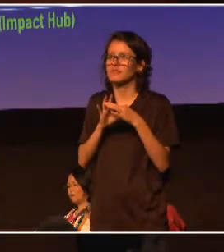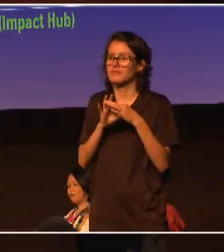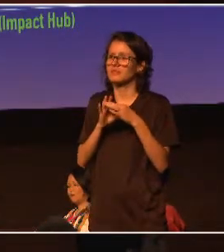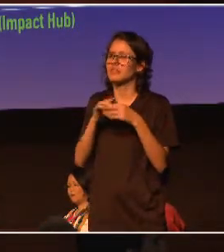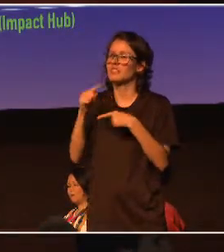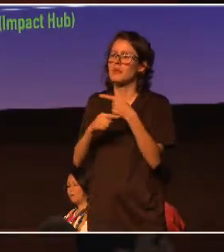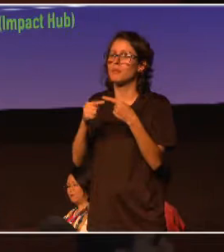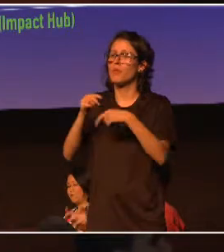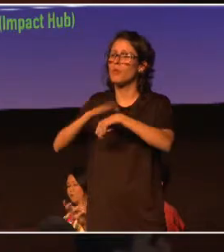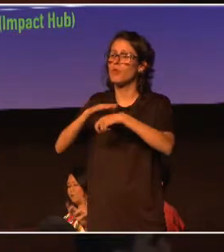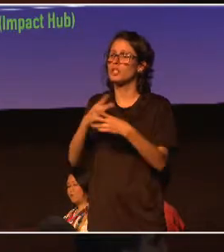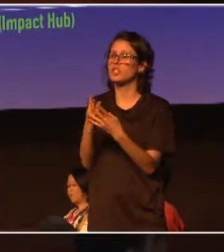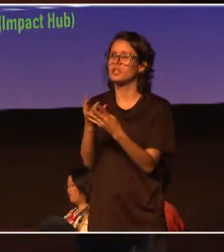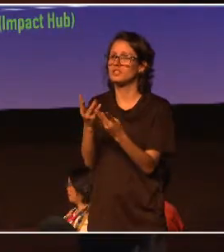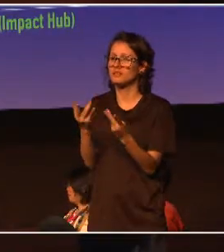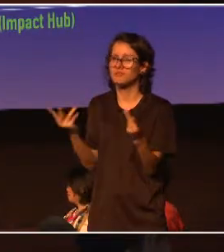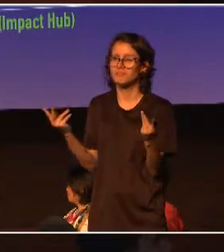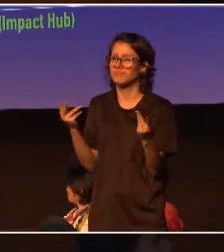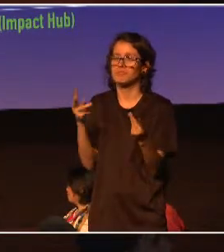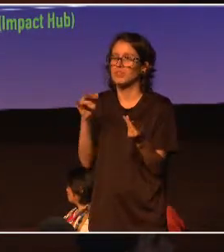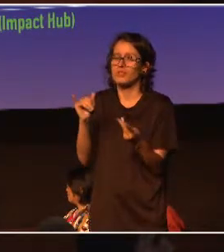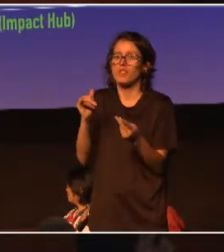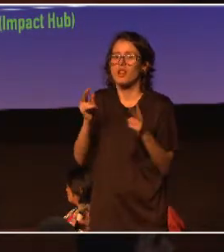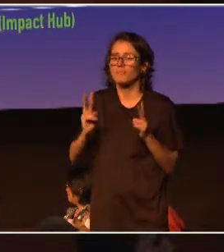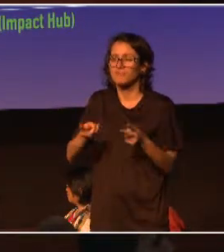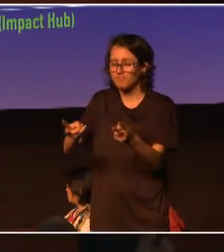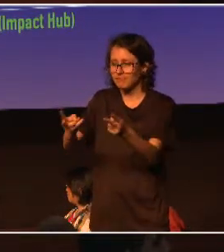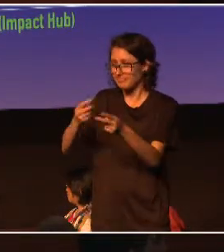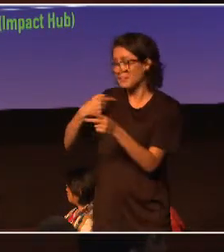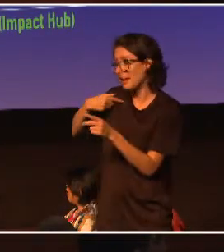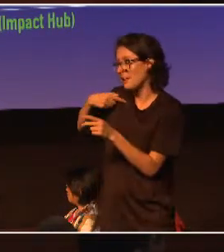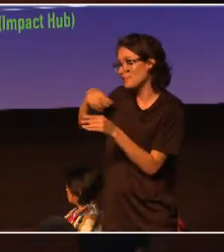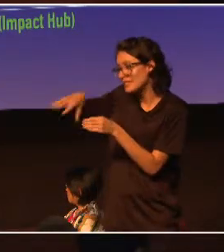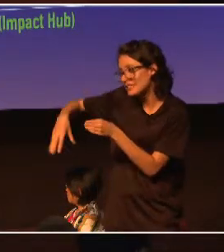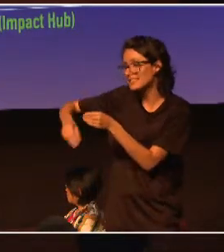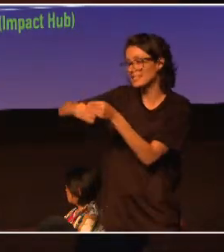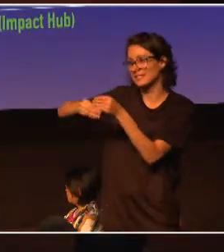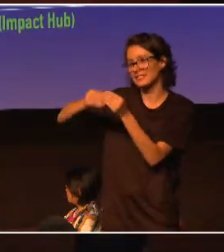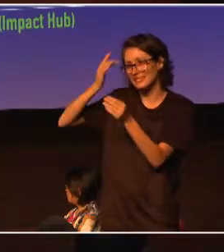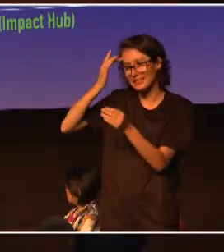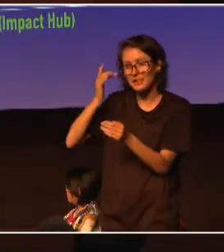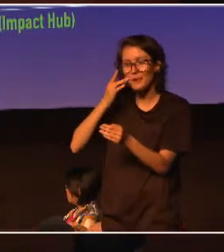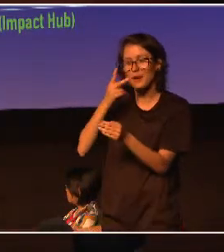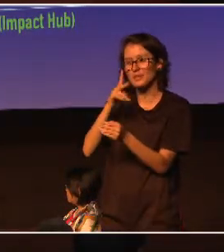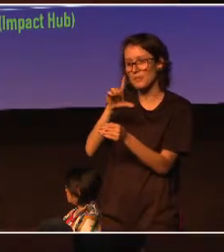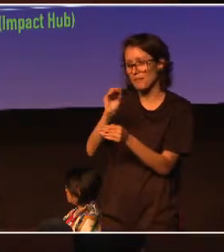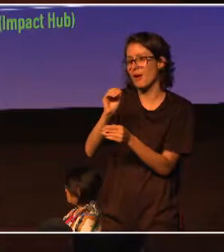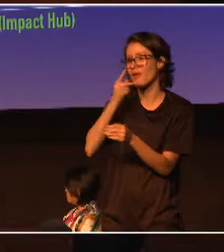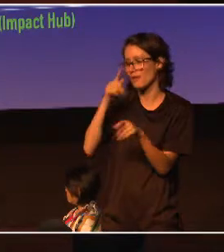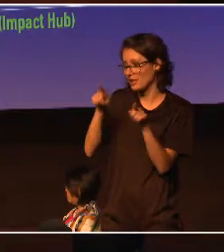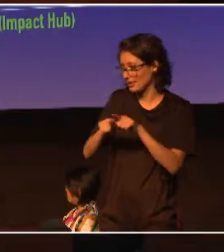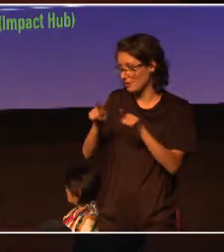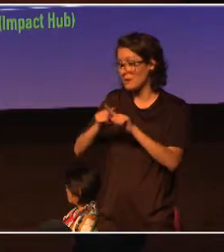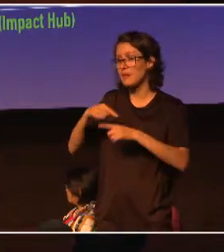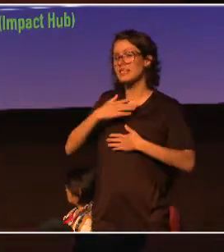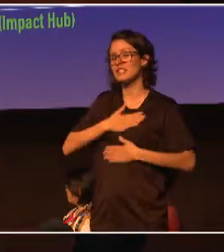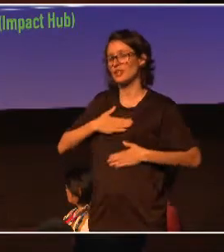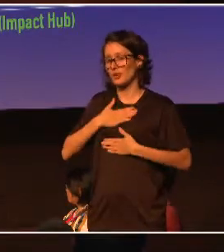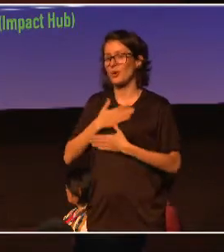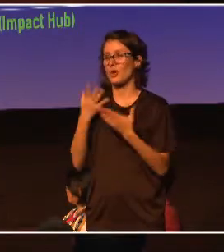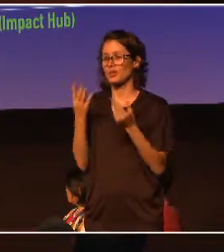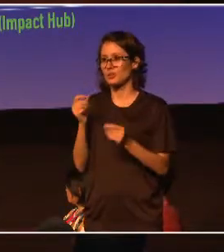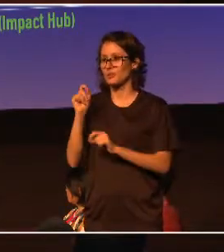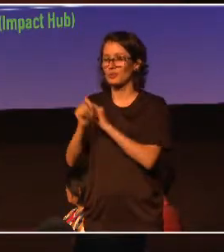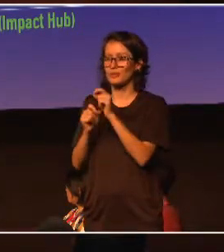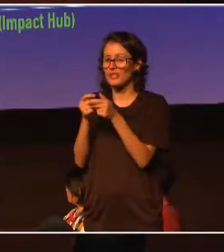tempo, né? Não vai ser resiliente. Eu vou fazer um parênteses nerd, que o Paulo quer falar, então eu quero que ele fale, mas eu gosto muito de